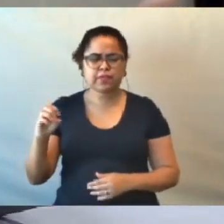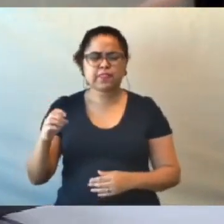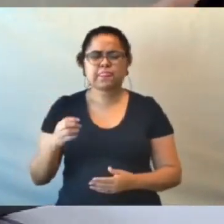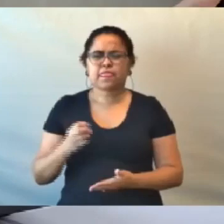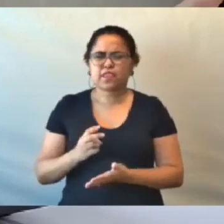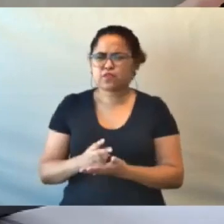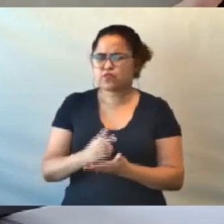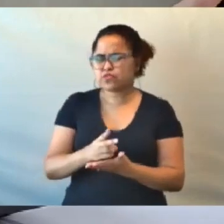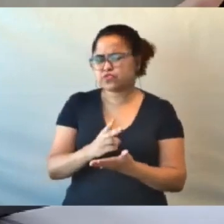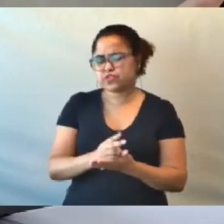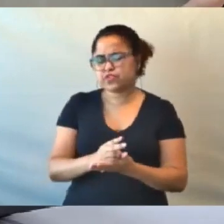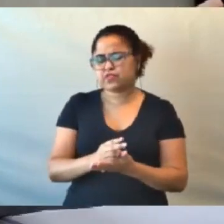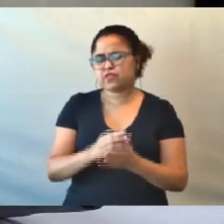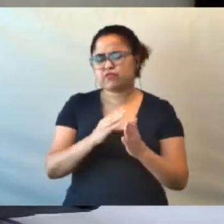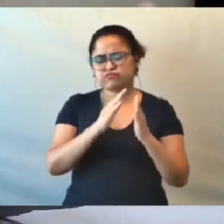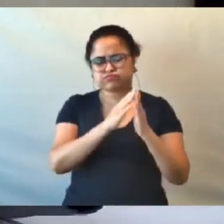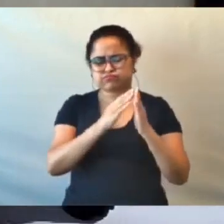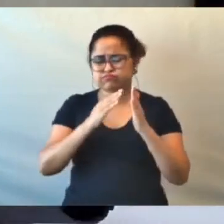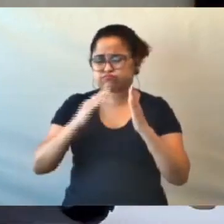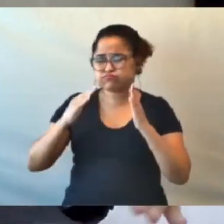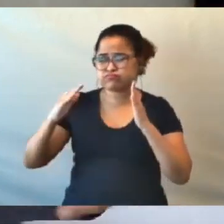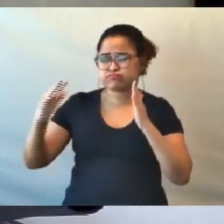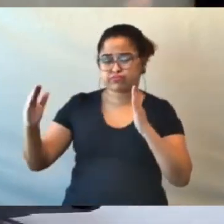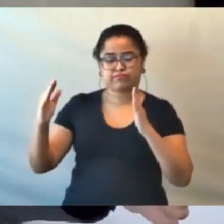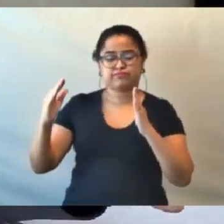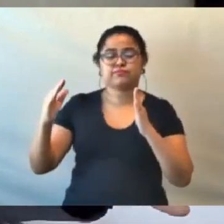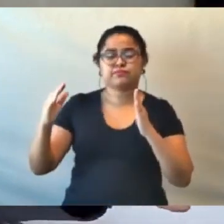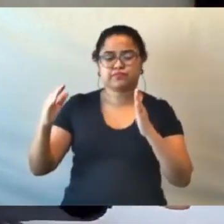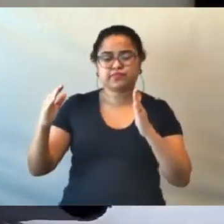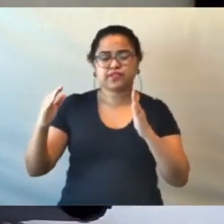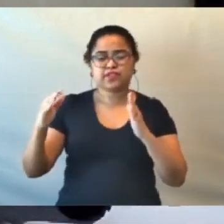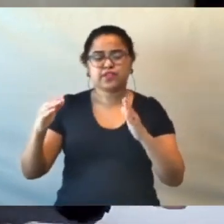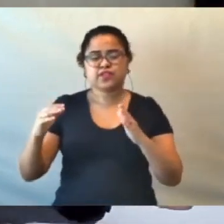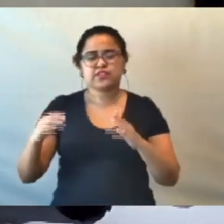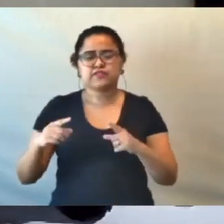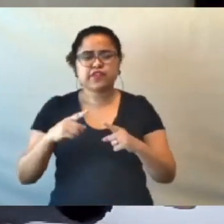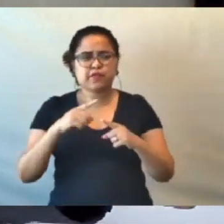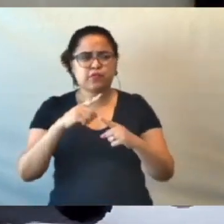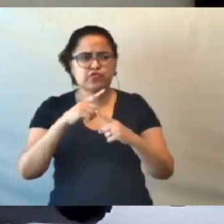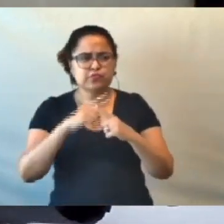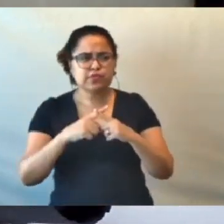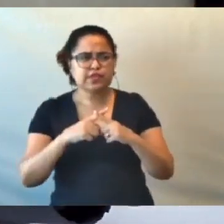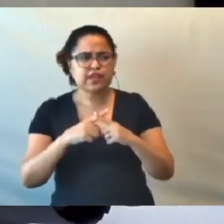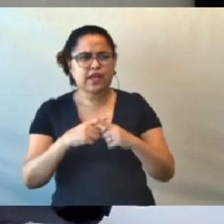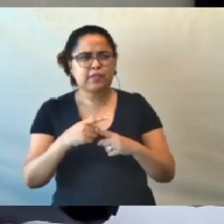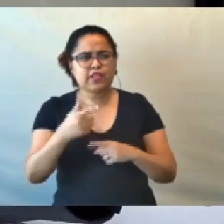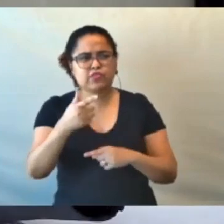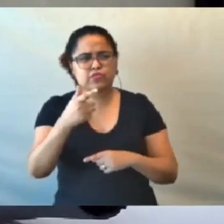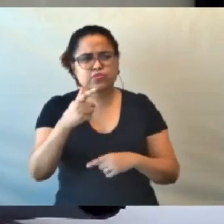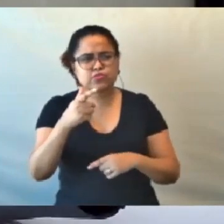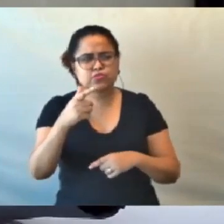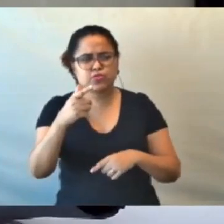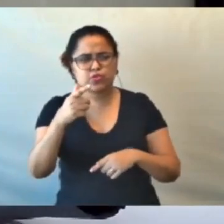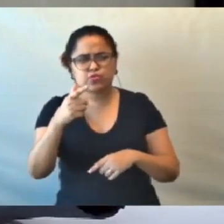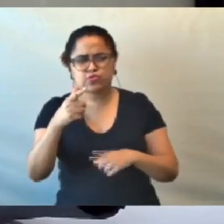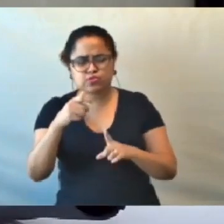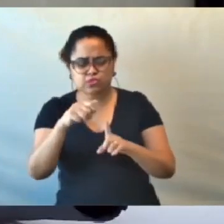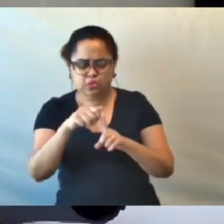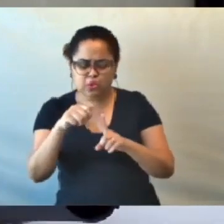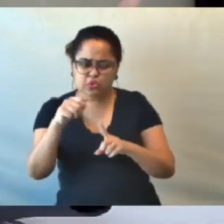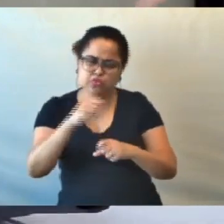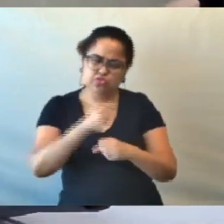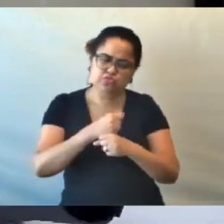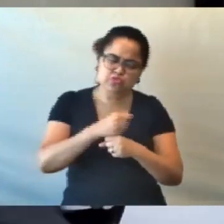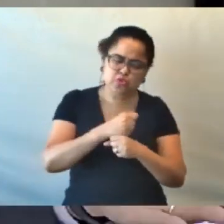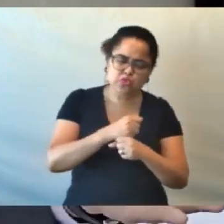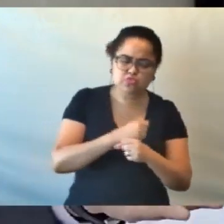você multiplicar isso para todos os anos, significa que todos os anos existe o mesmo perfil de assoreamento e nós não estamos vendo